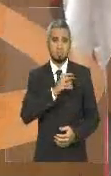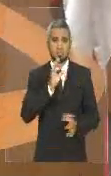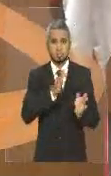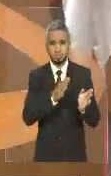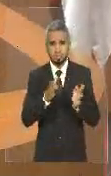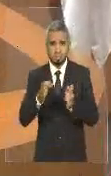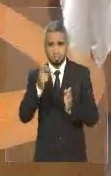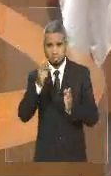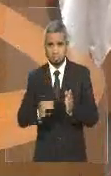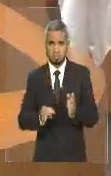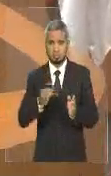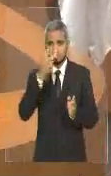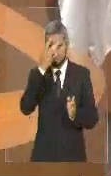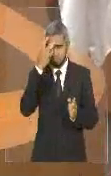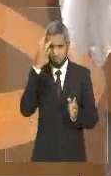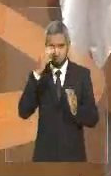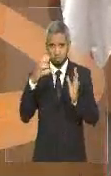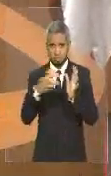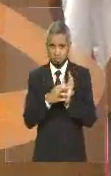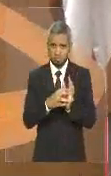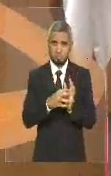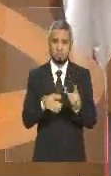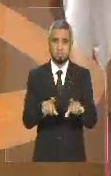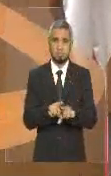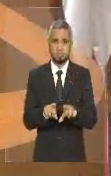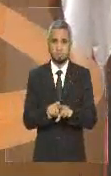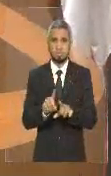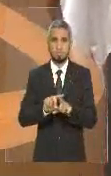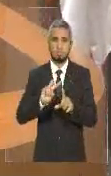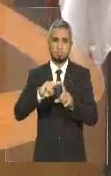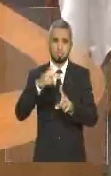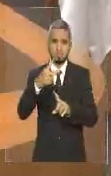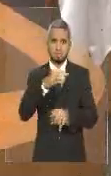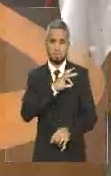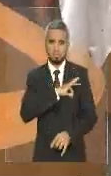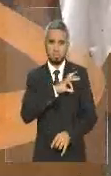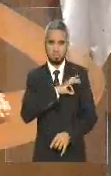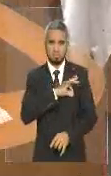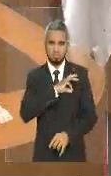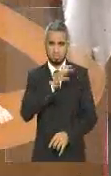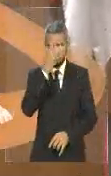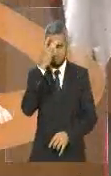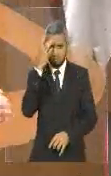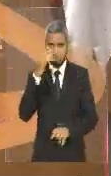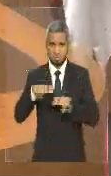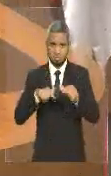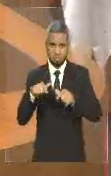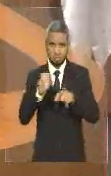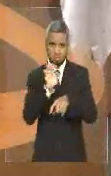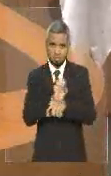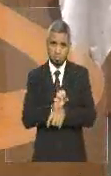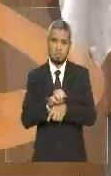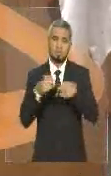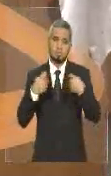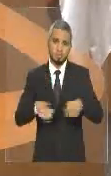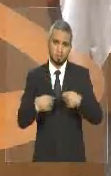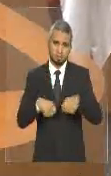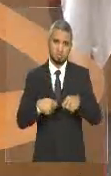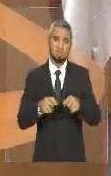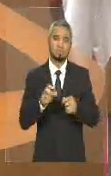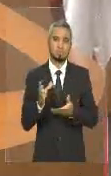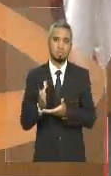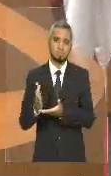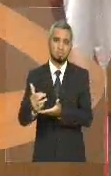para custear o reajuste de servidores públicos, é preciso que haja receita. E este governo não